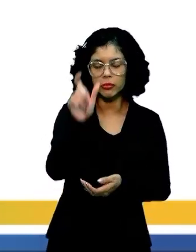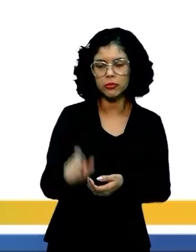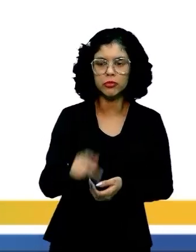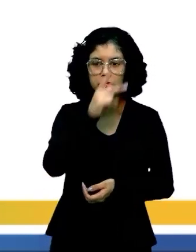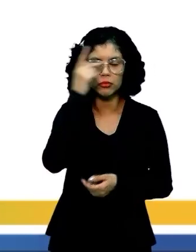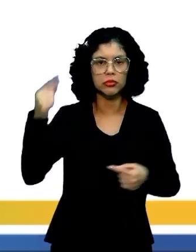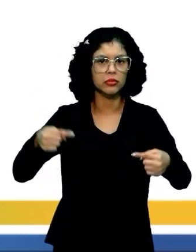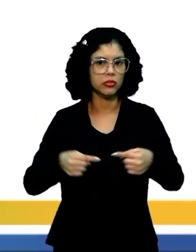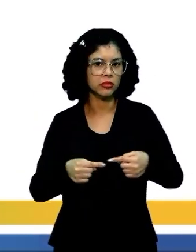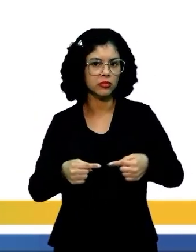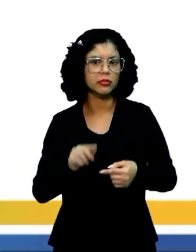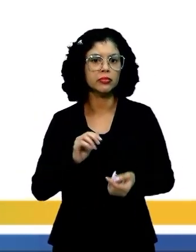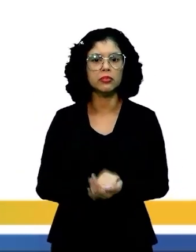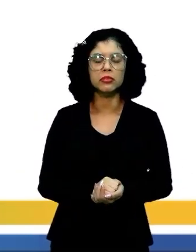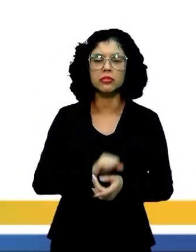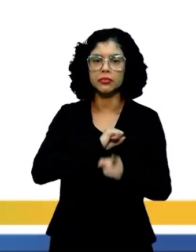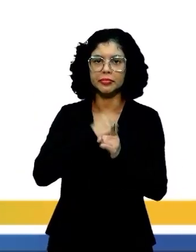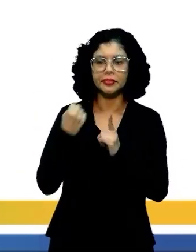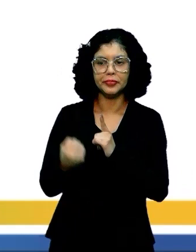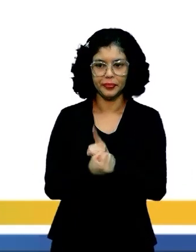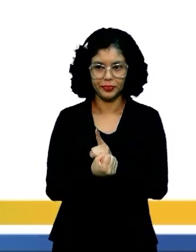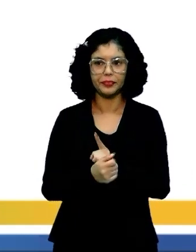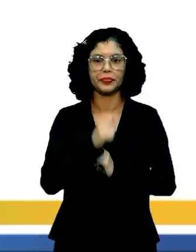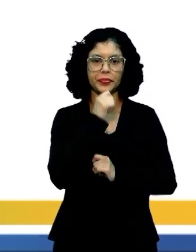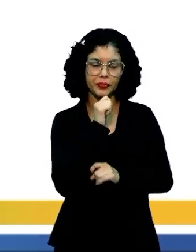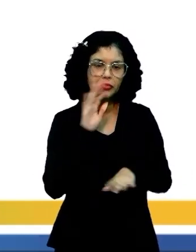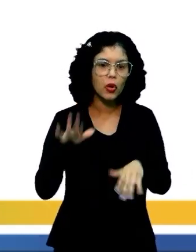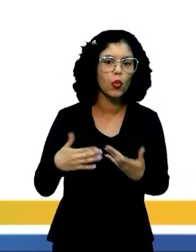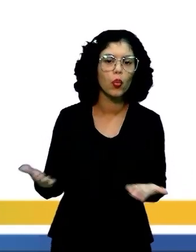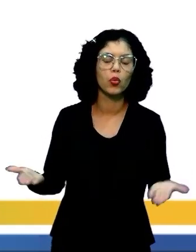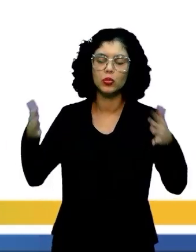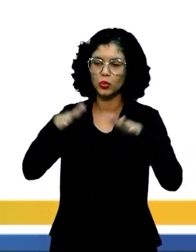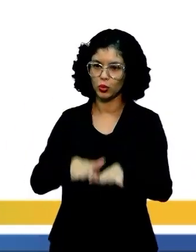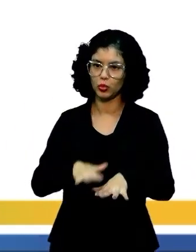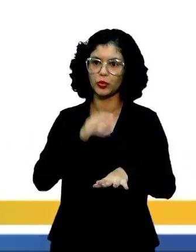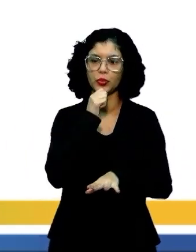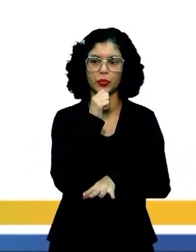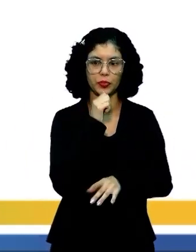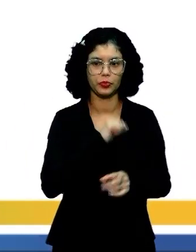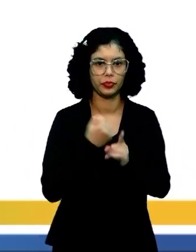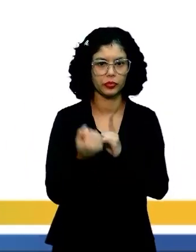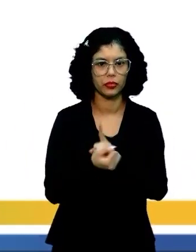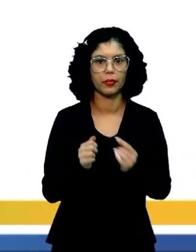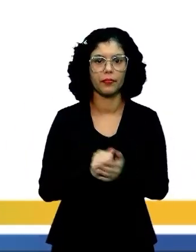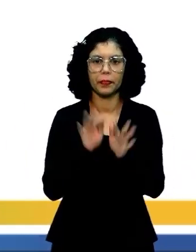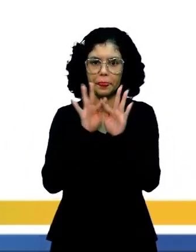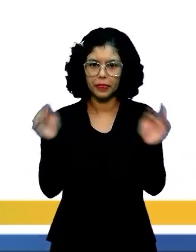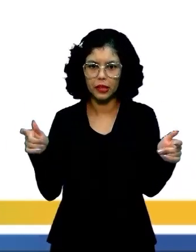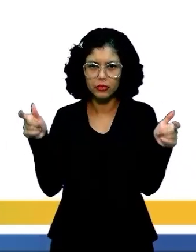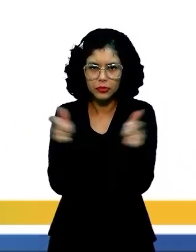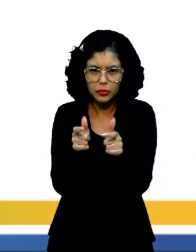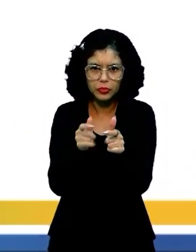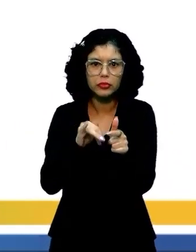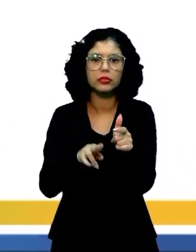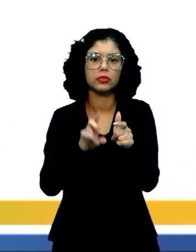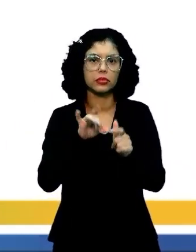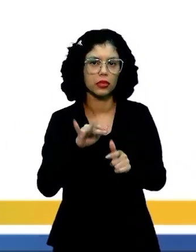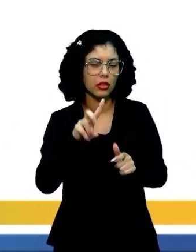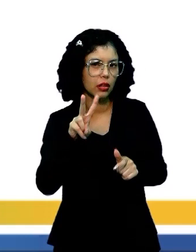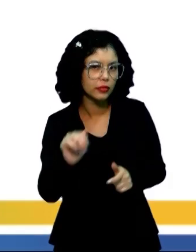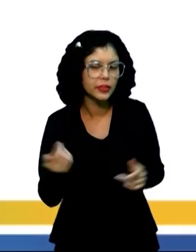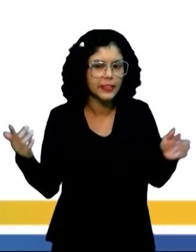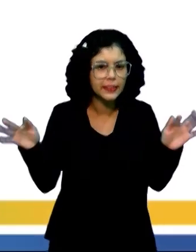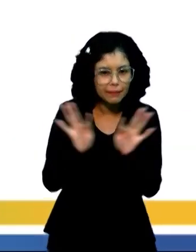pessoas de acordo com a camada social a qual ela está inserida. Frases curtas e incisivas, quer